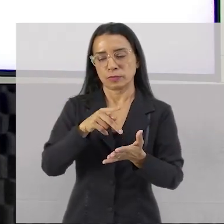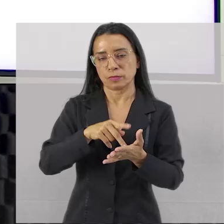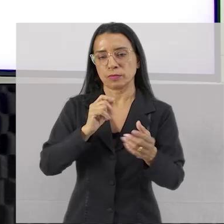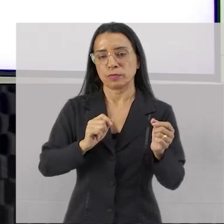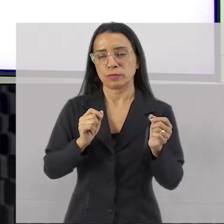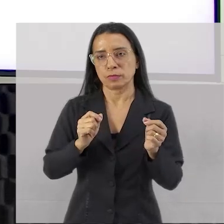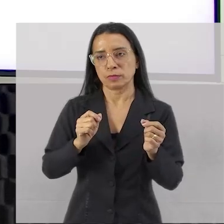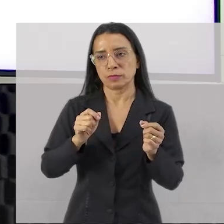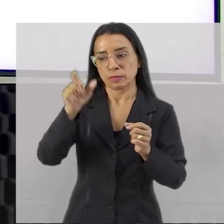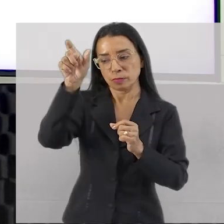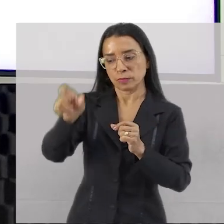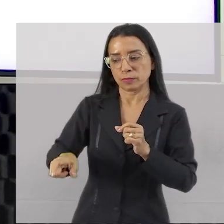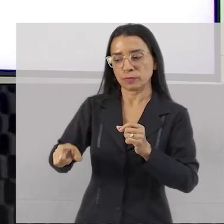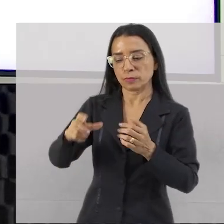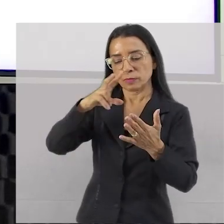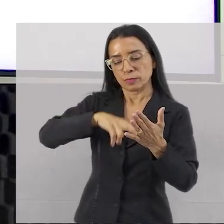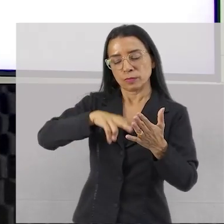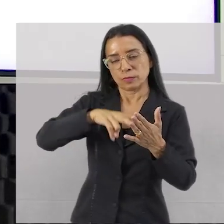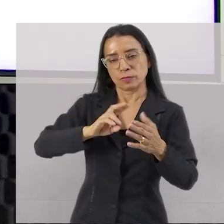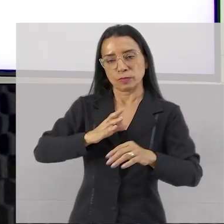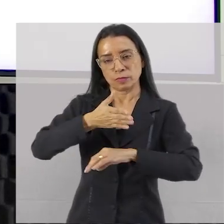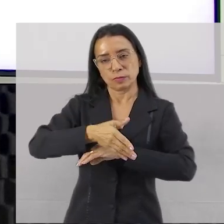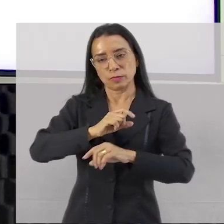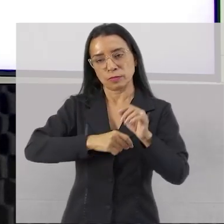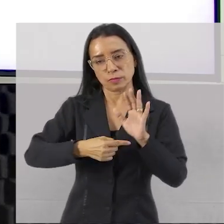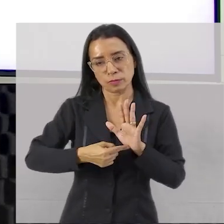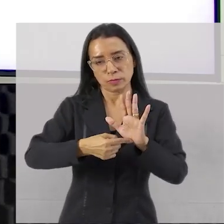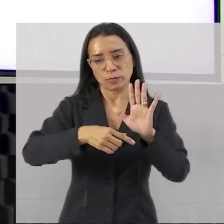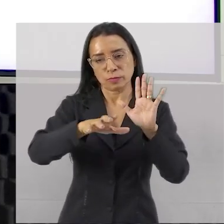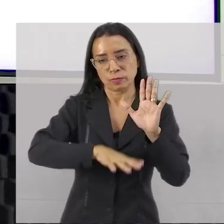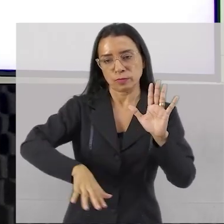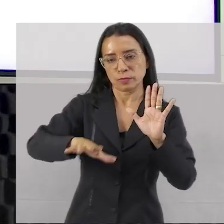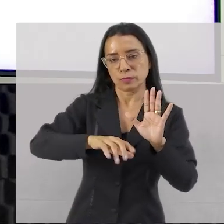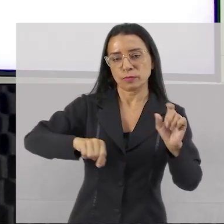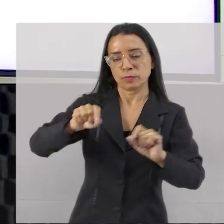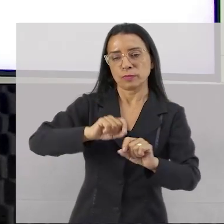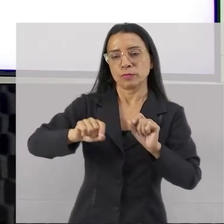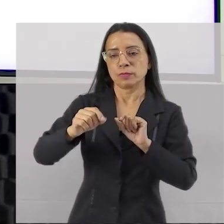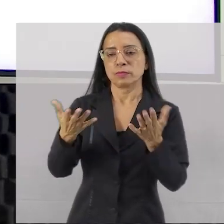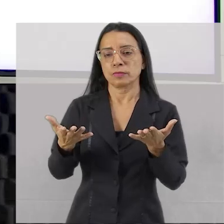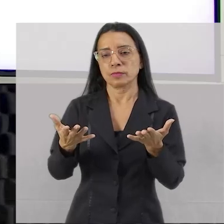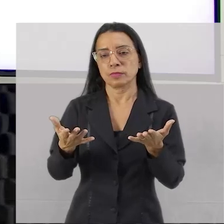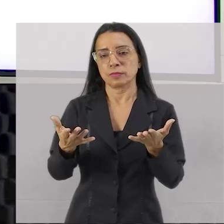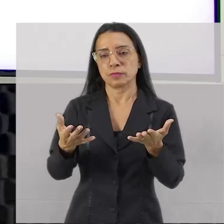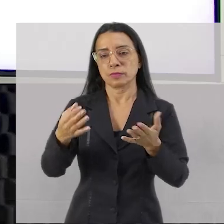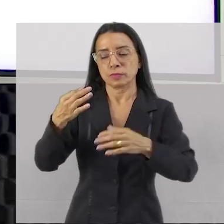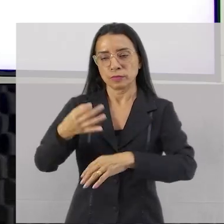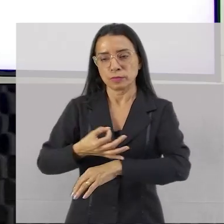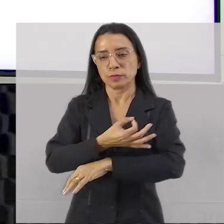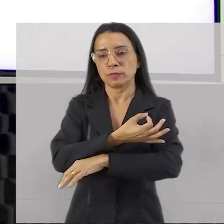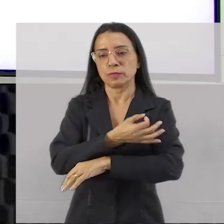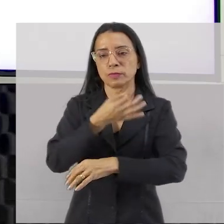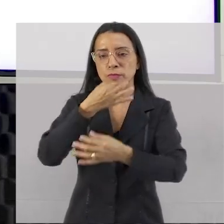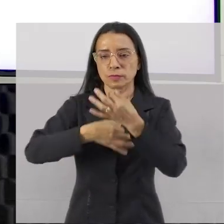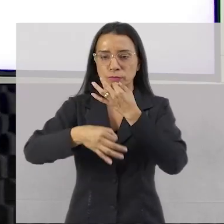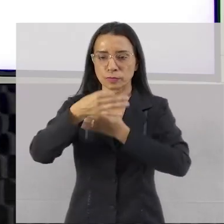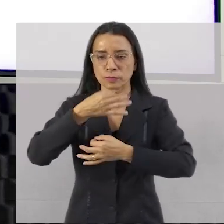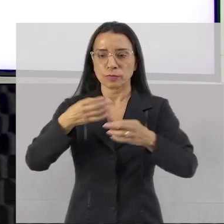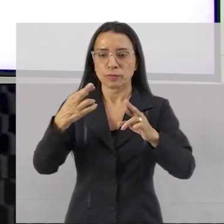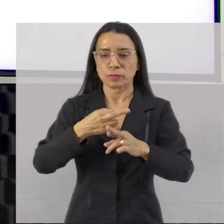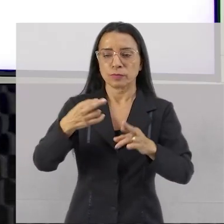está inserido por apresentar em um ambiente fictício críticas acerca do real. Então ele faz essa conexão